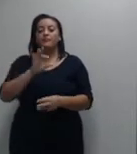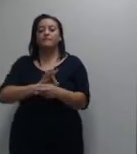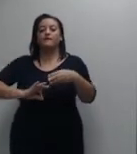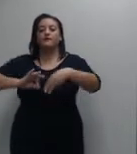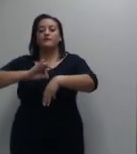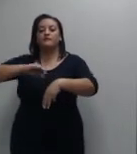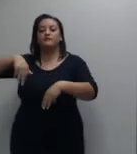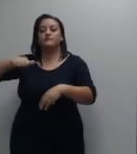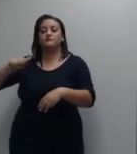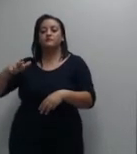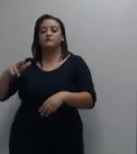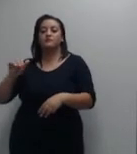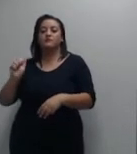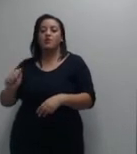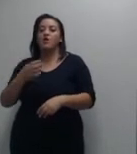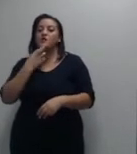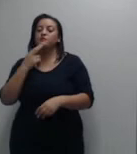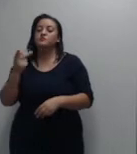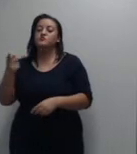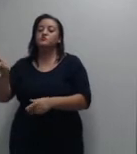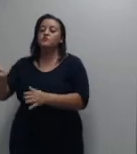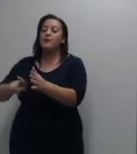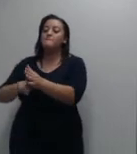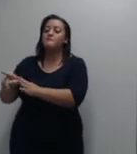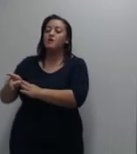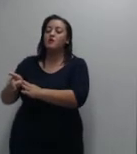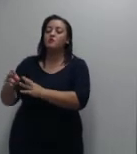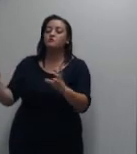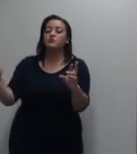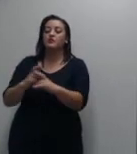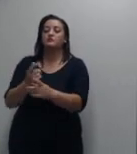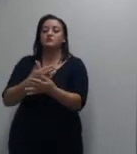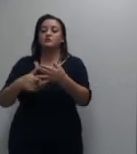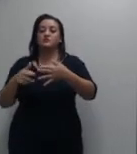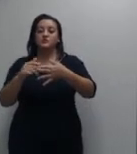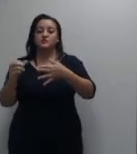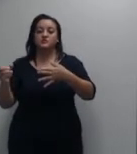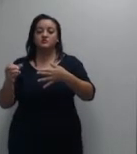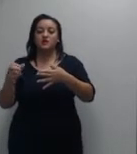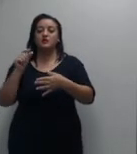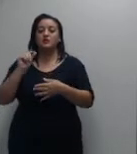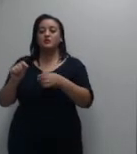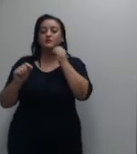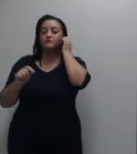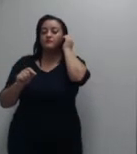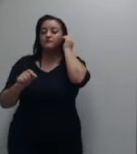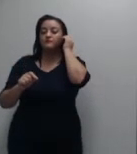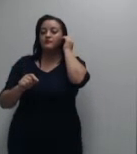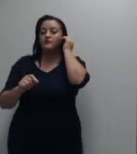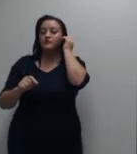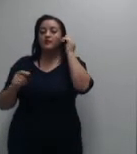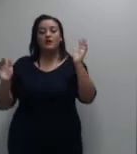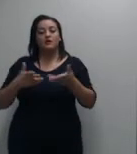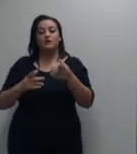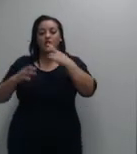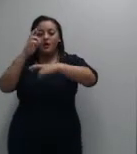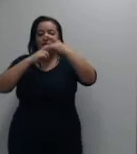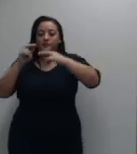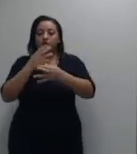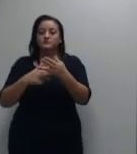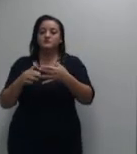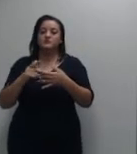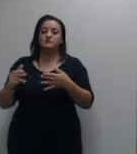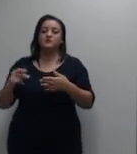Thereza respondendo o seu questionamento com ela sou a grande passa agora na sua grave interno